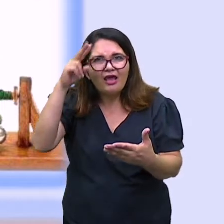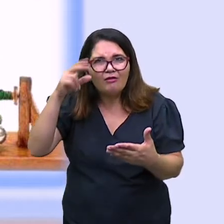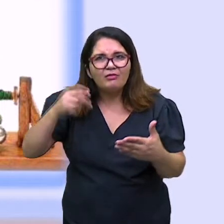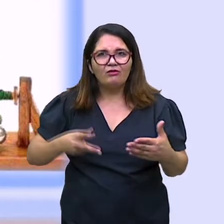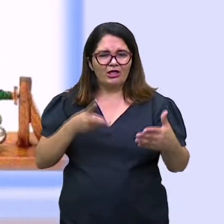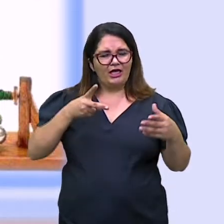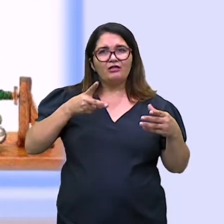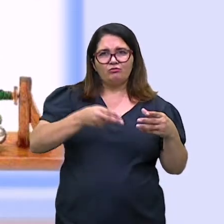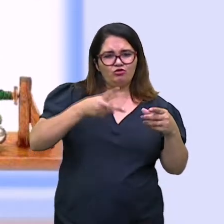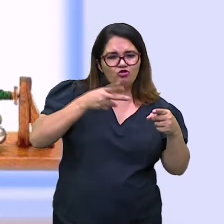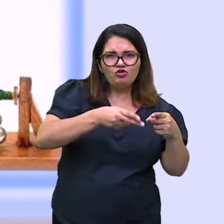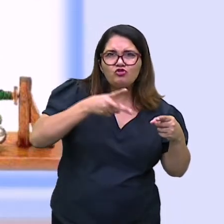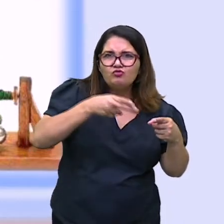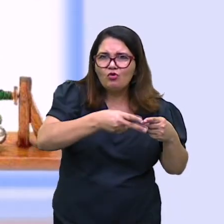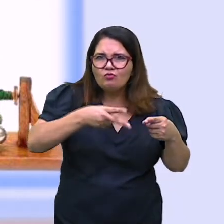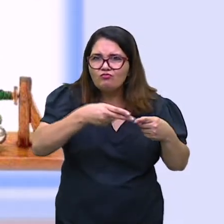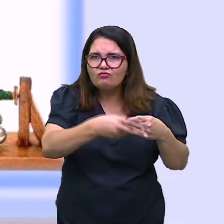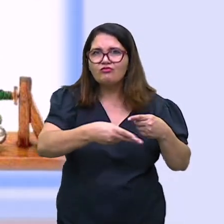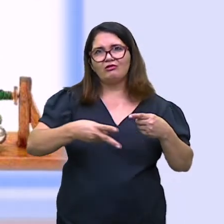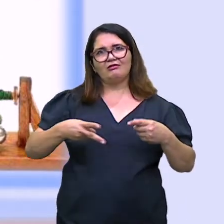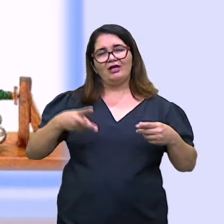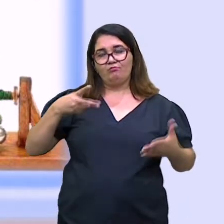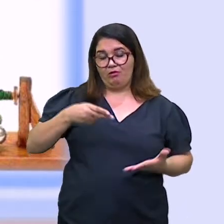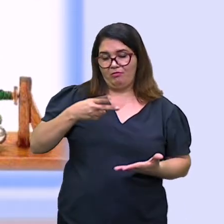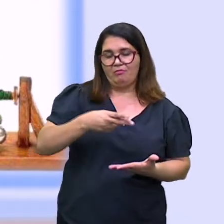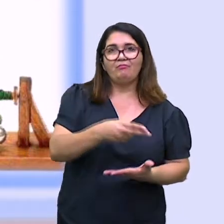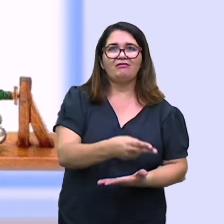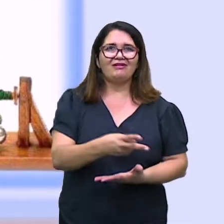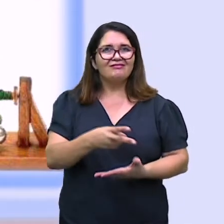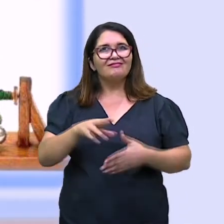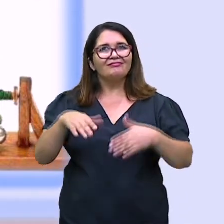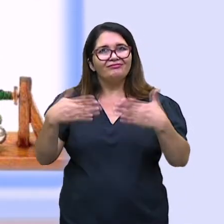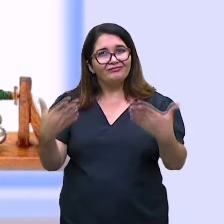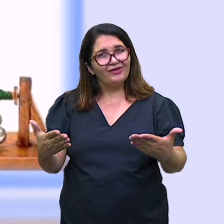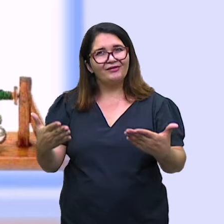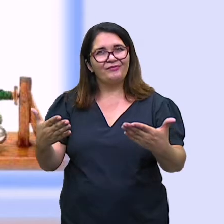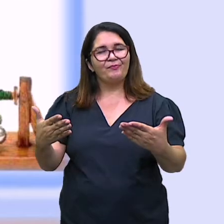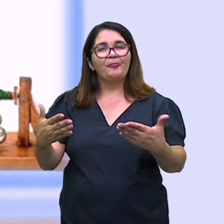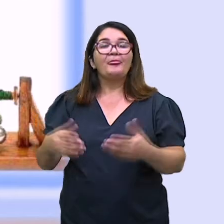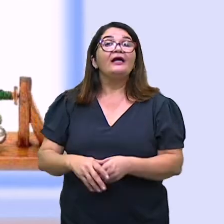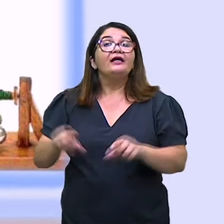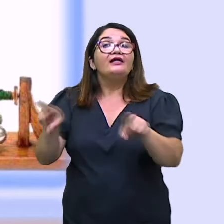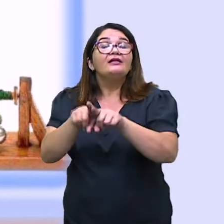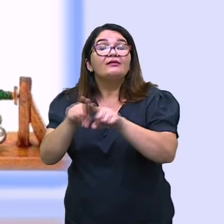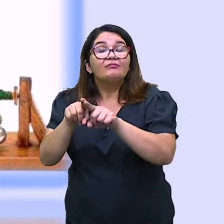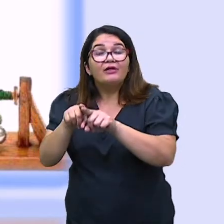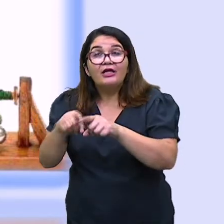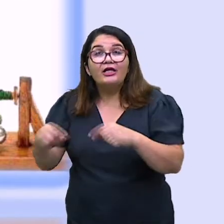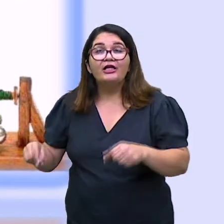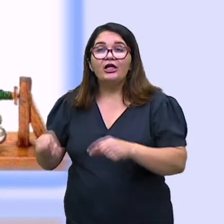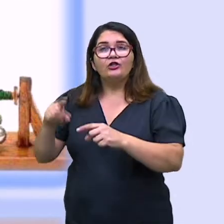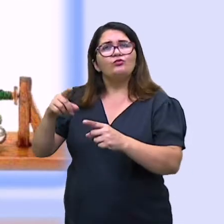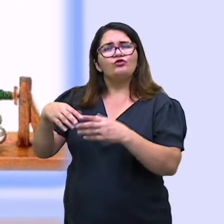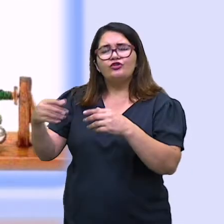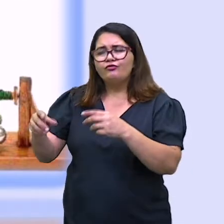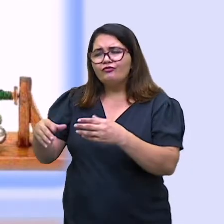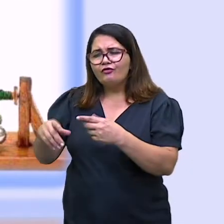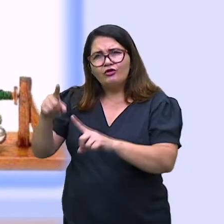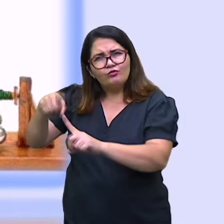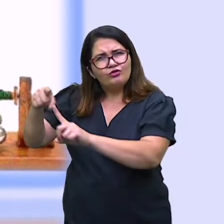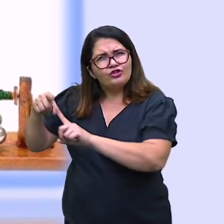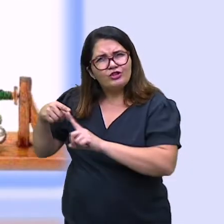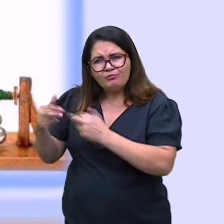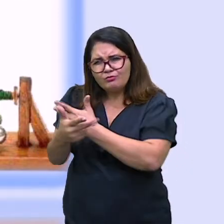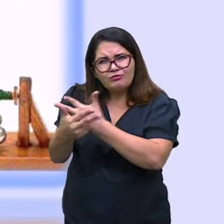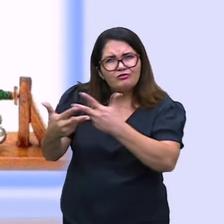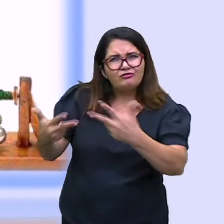gente falou das ferramentas do pai? Às vezes, para apertar um parafuso.